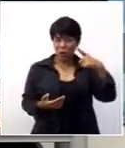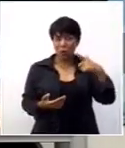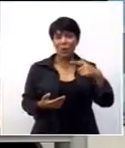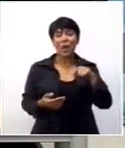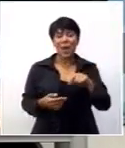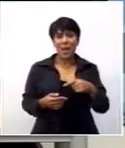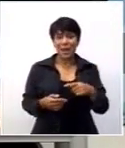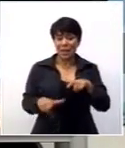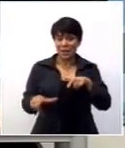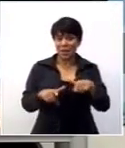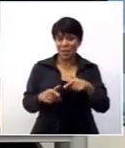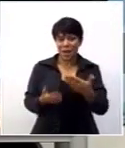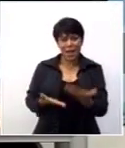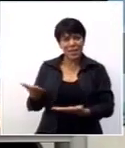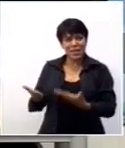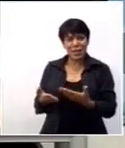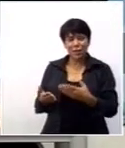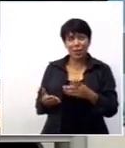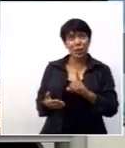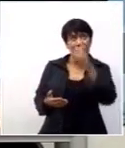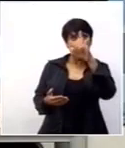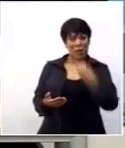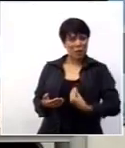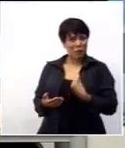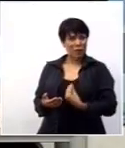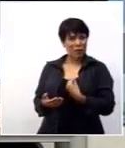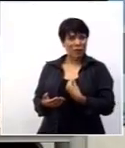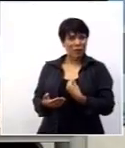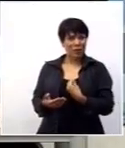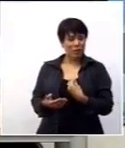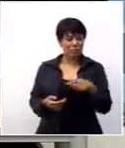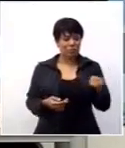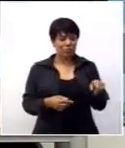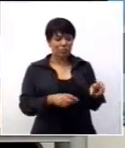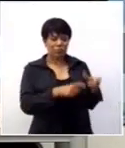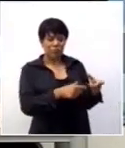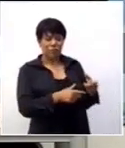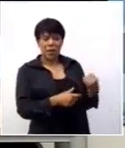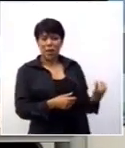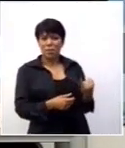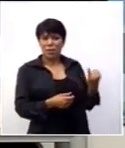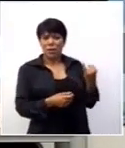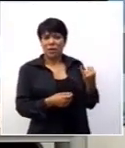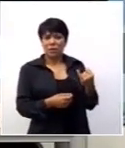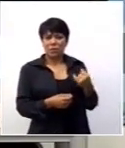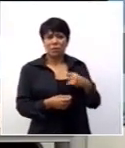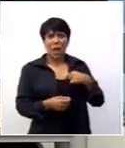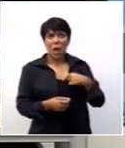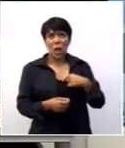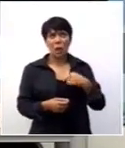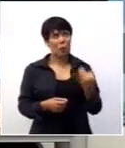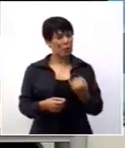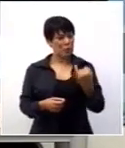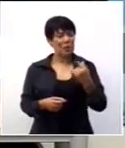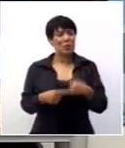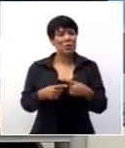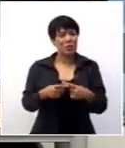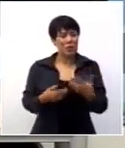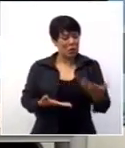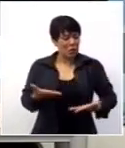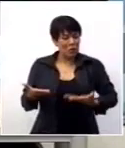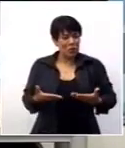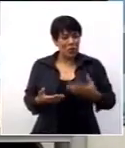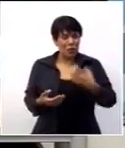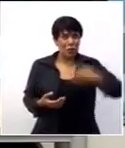Deus vivo. Isso é muito importante para ele. Ele vê isso daí também como um papel fundamental dentro da sociedade. Ele